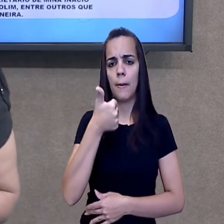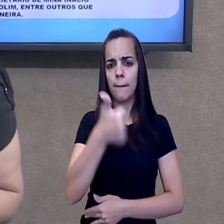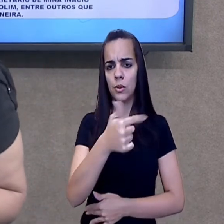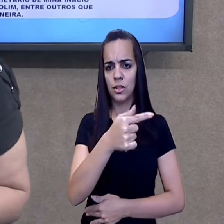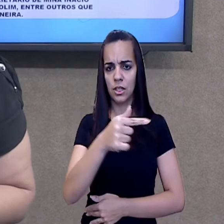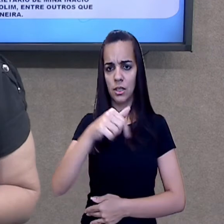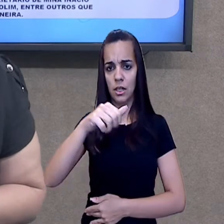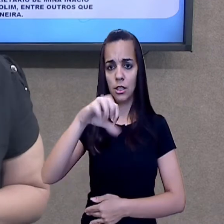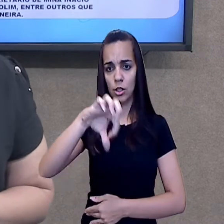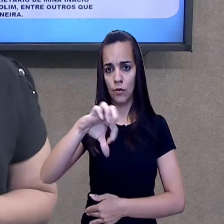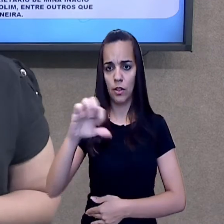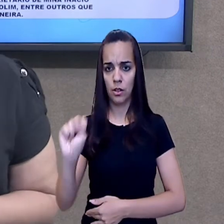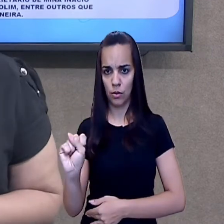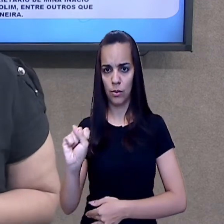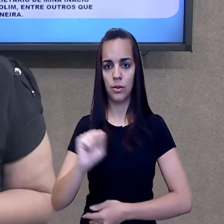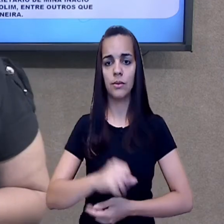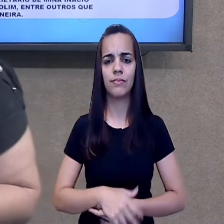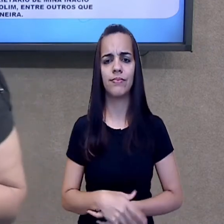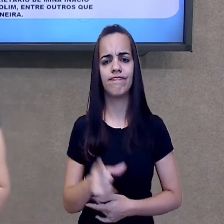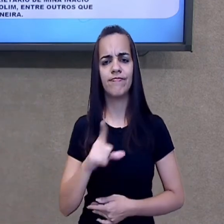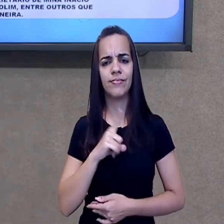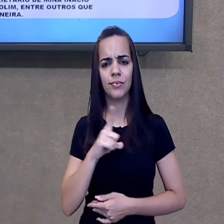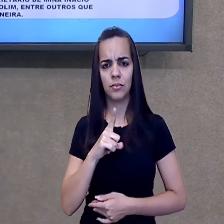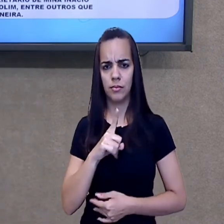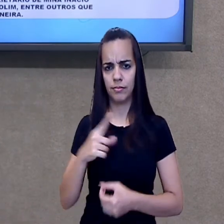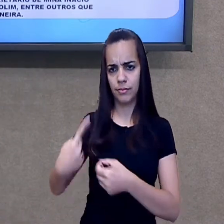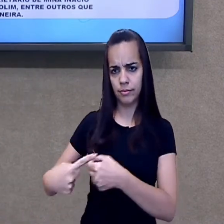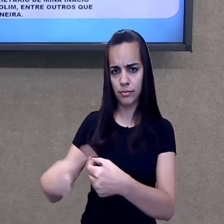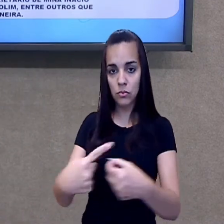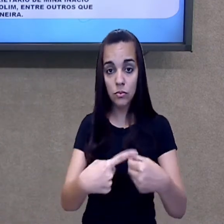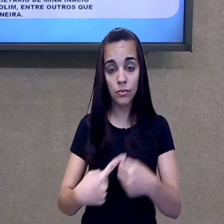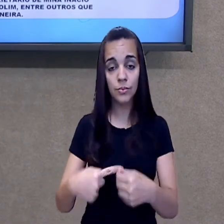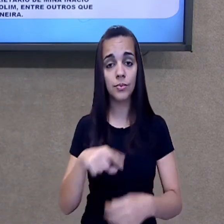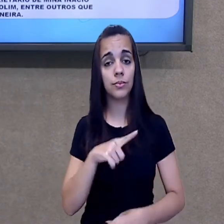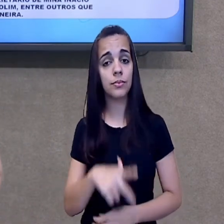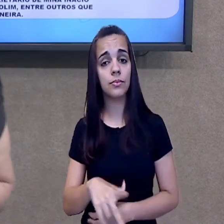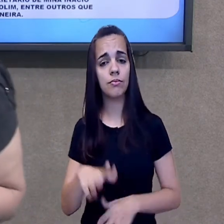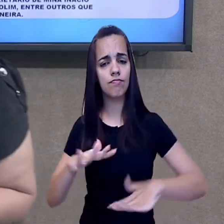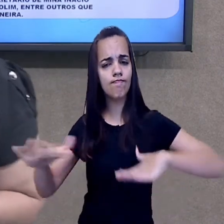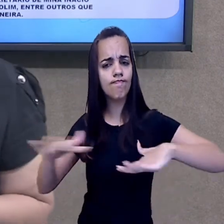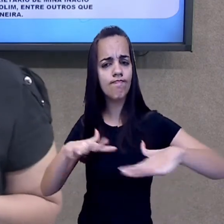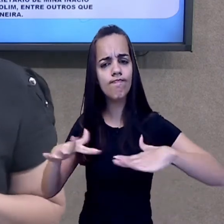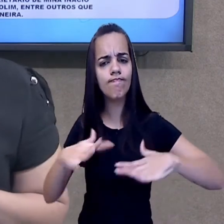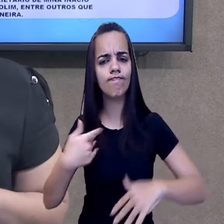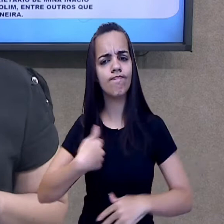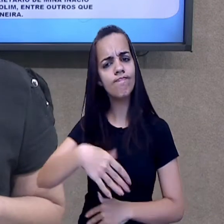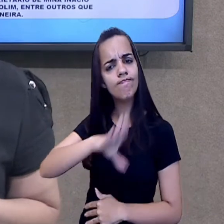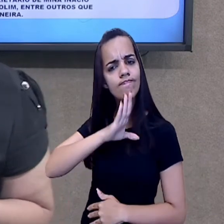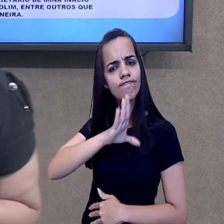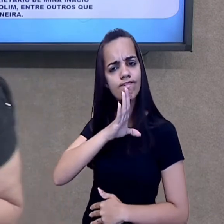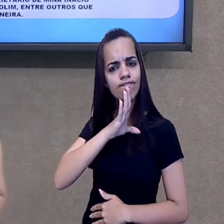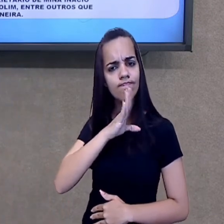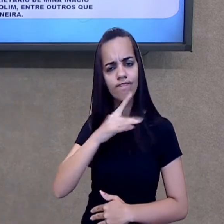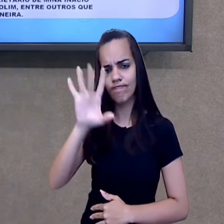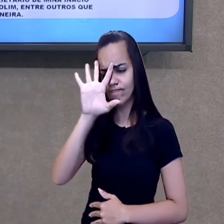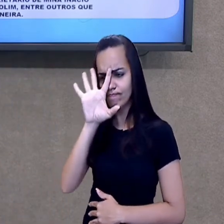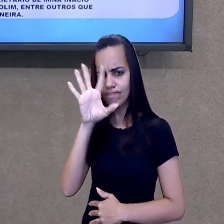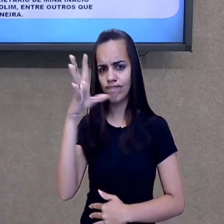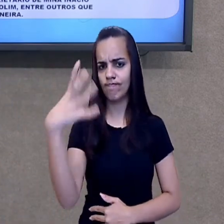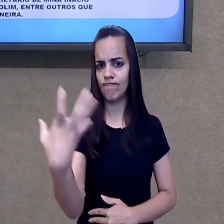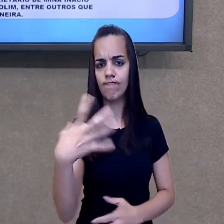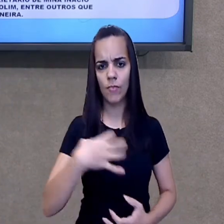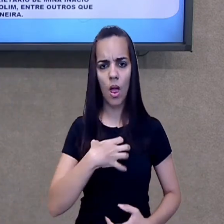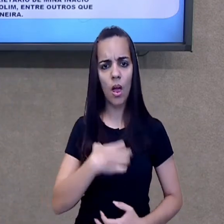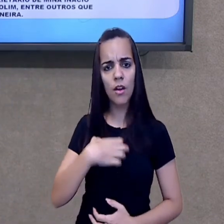1798, na então capitania da Bahia. Este movimento ficou conhecido também como a Revolta dos